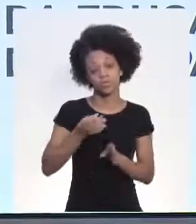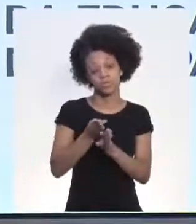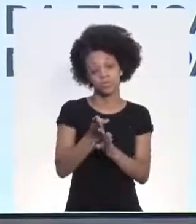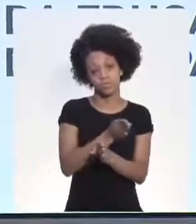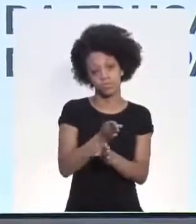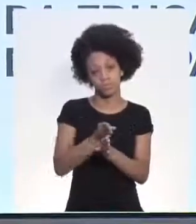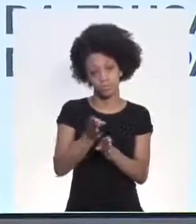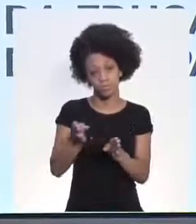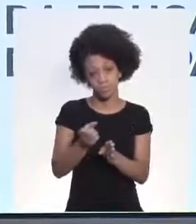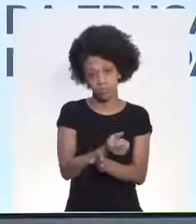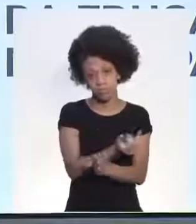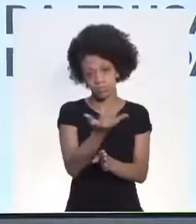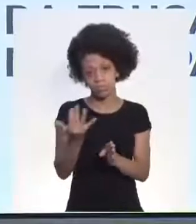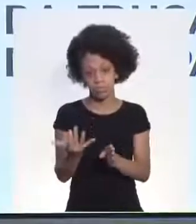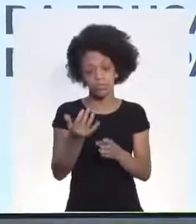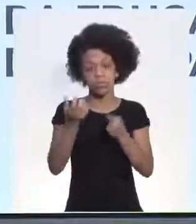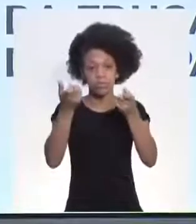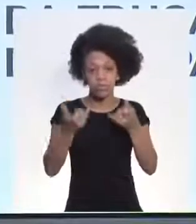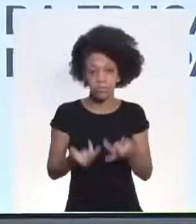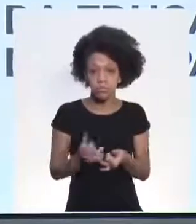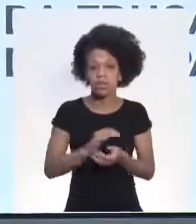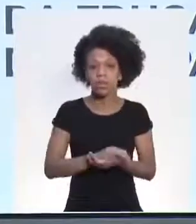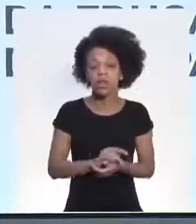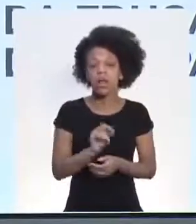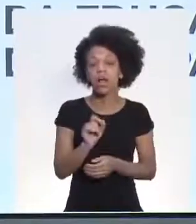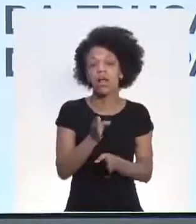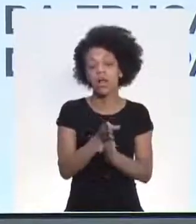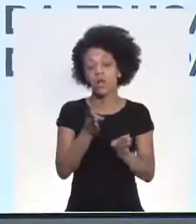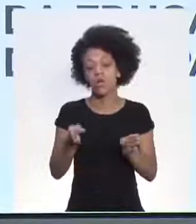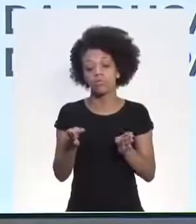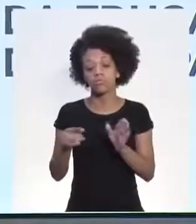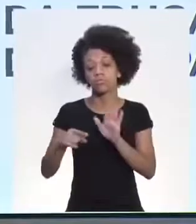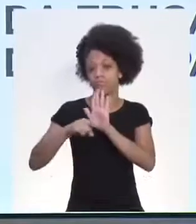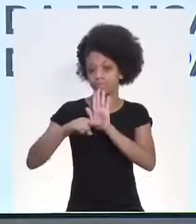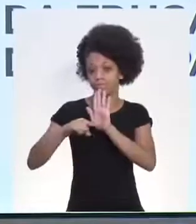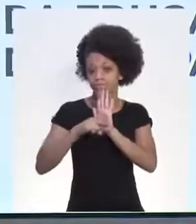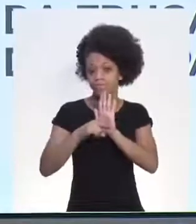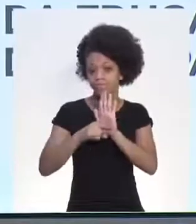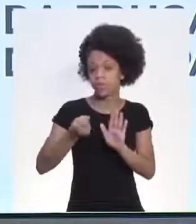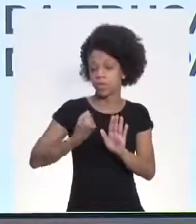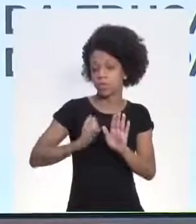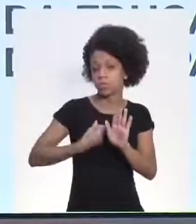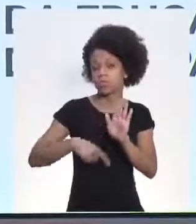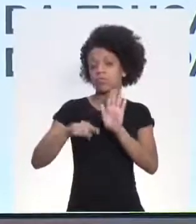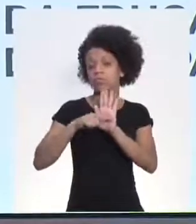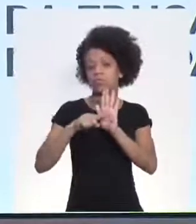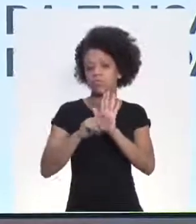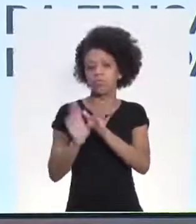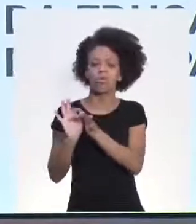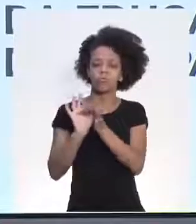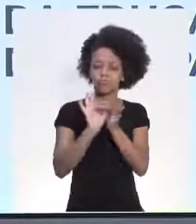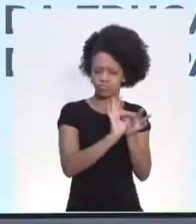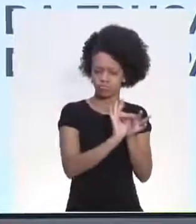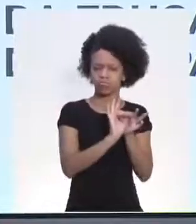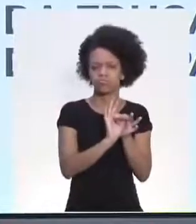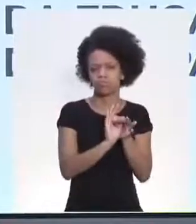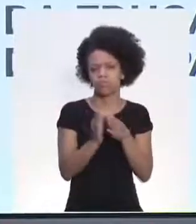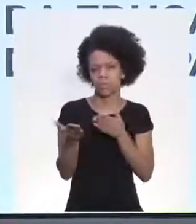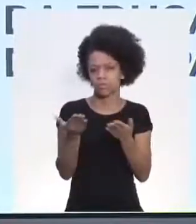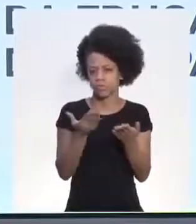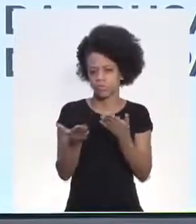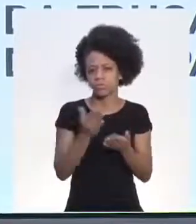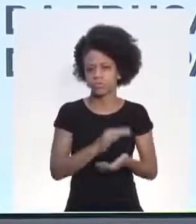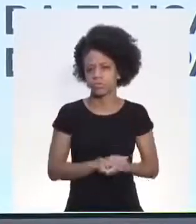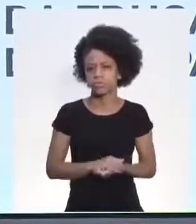vamos falar hoje é aquela parte negativa, né? Aqueles números negativos, que tem todo um contexto aí, toda uma relação,